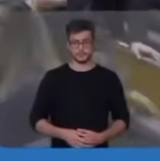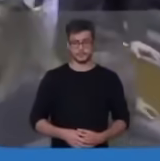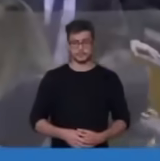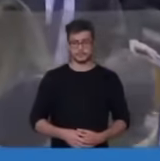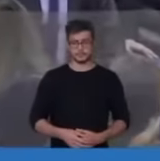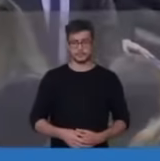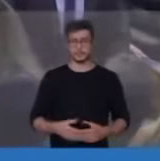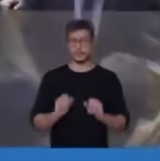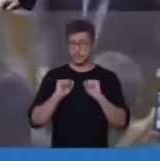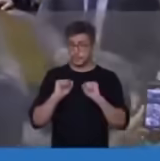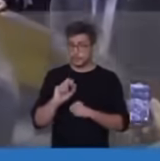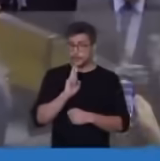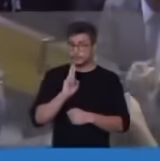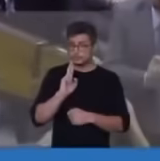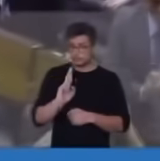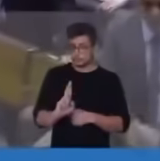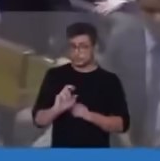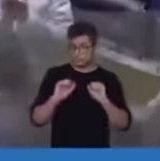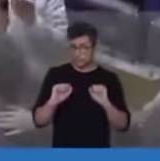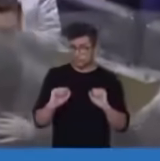Posso proclamar o resultado, gente, por favor?